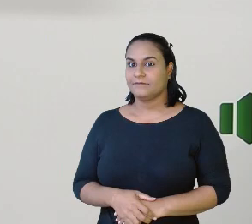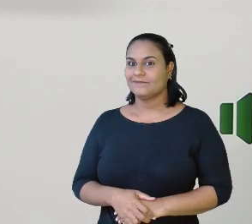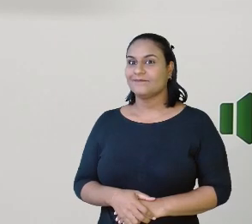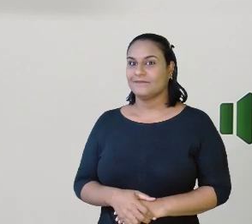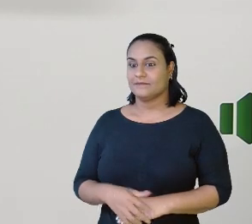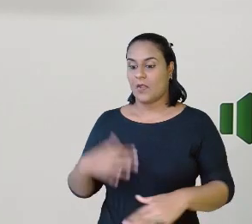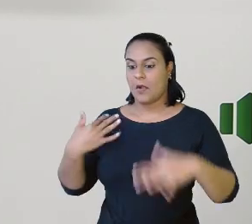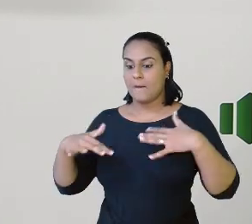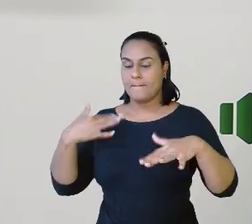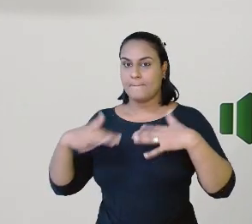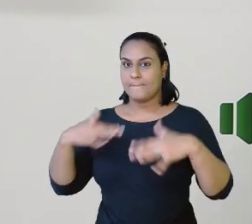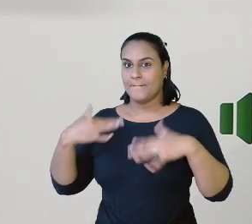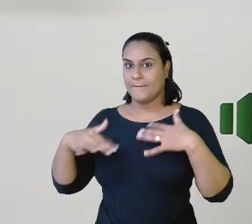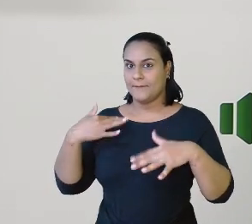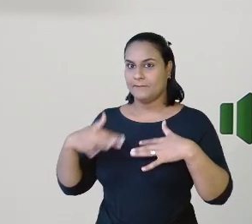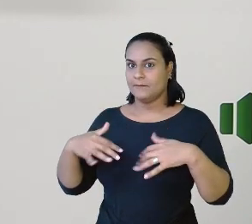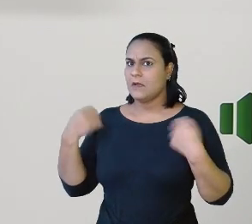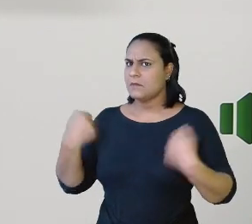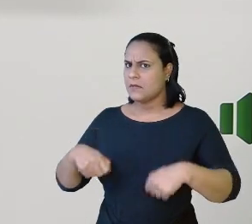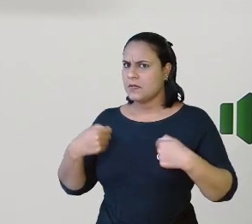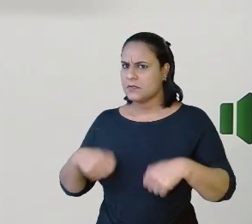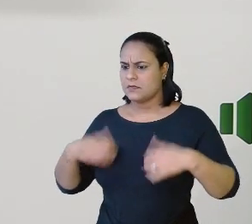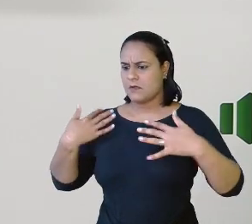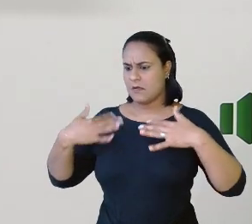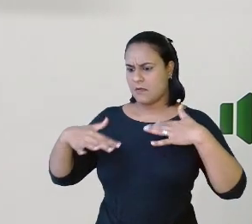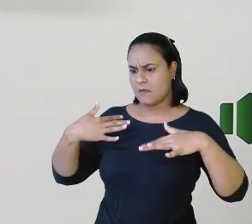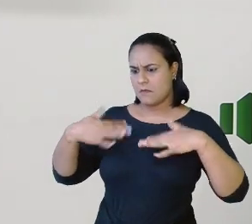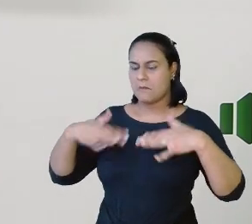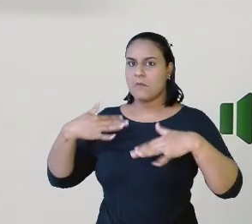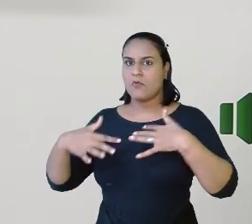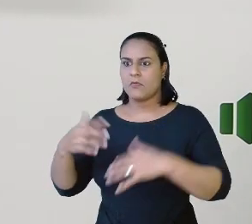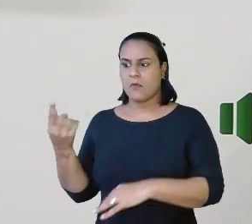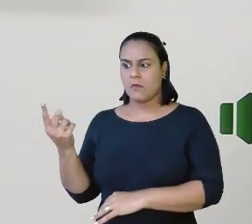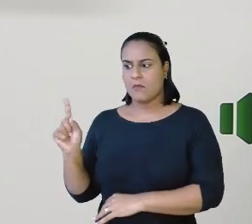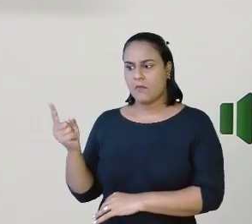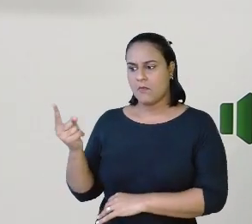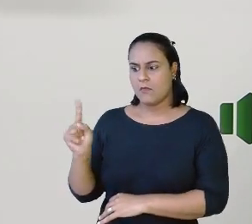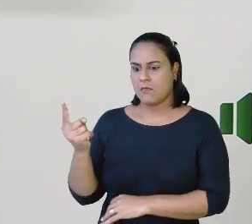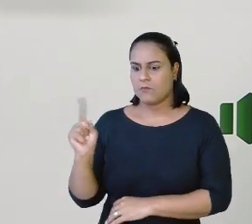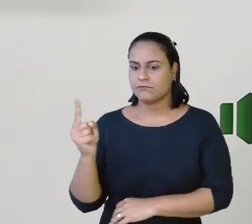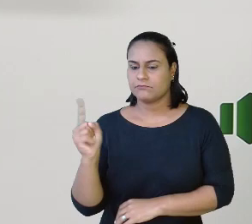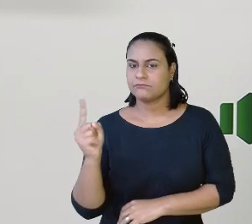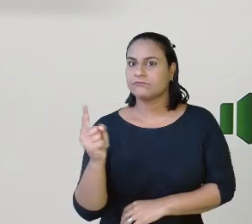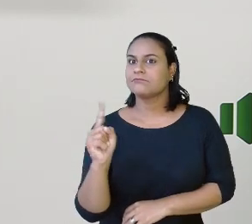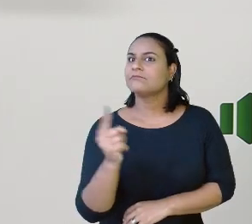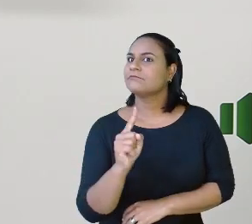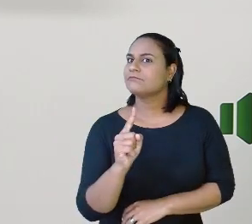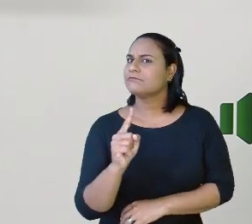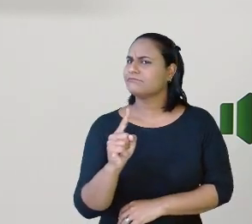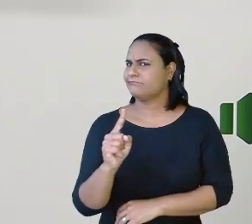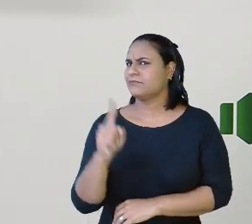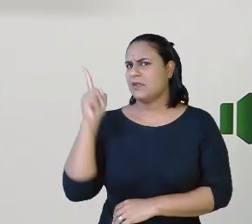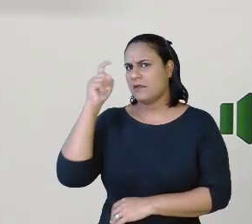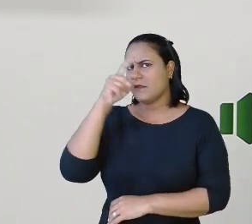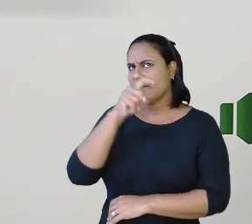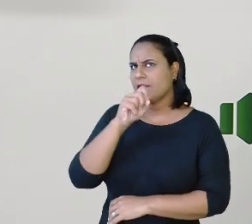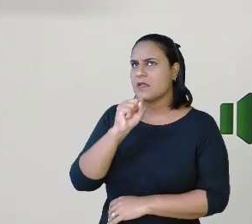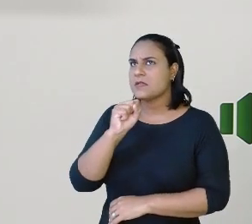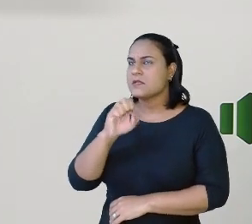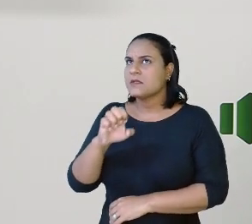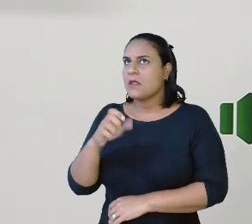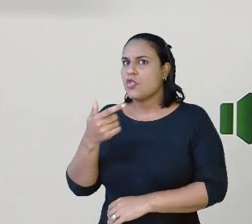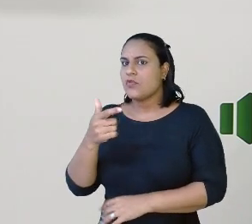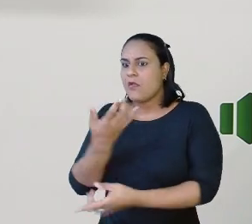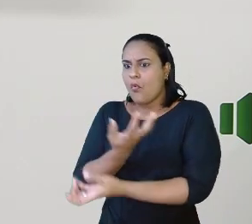locomoção. A gente precisa dele para se locomover. Pois é, seria difícil a gente se